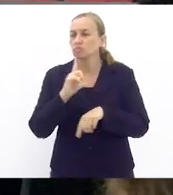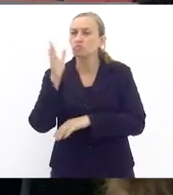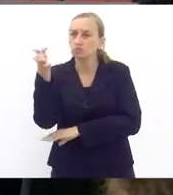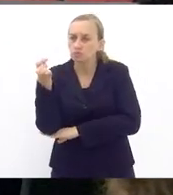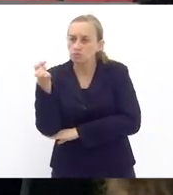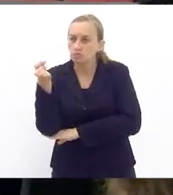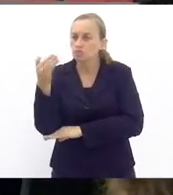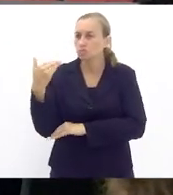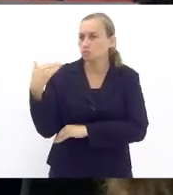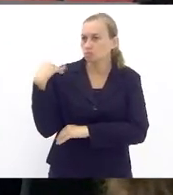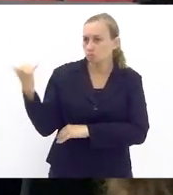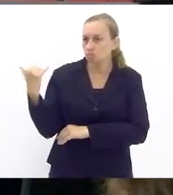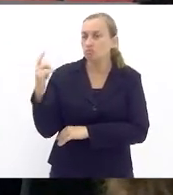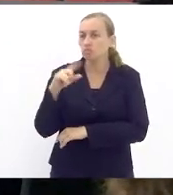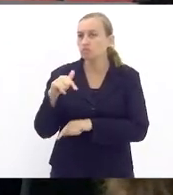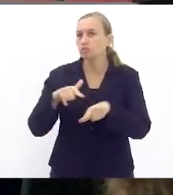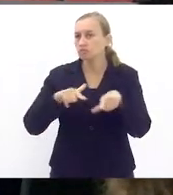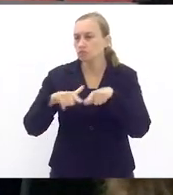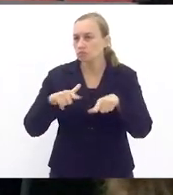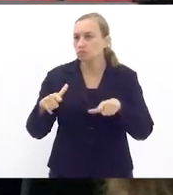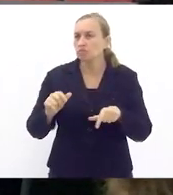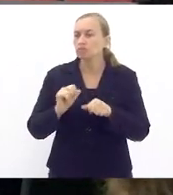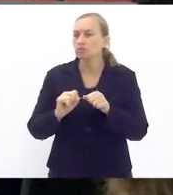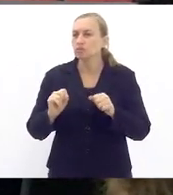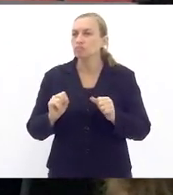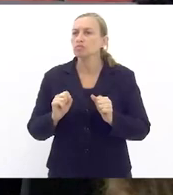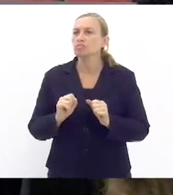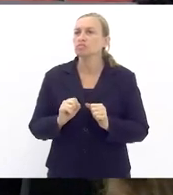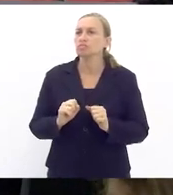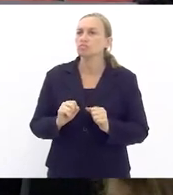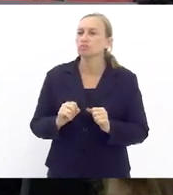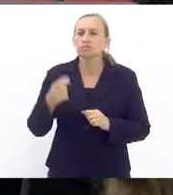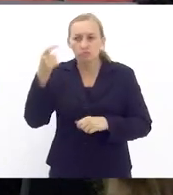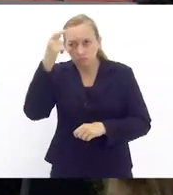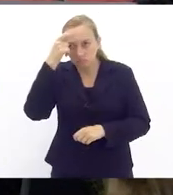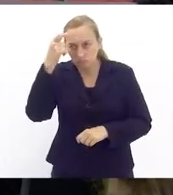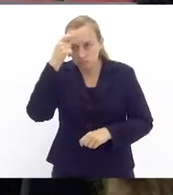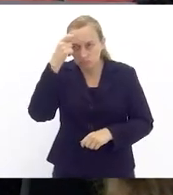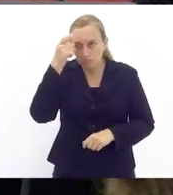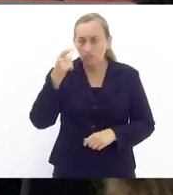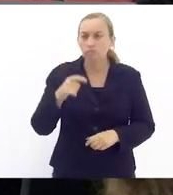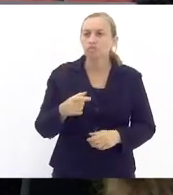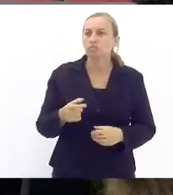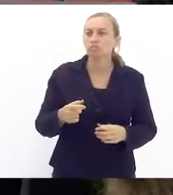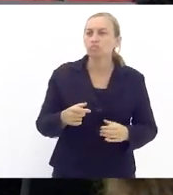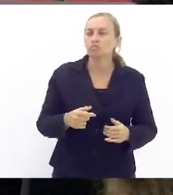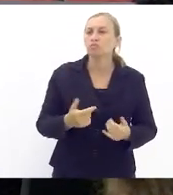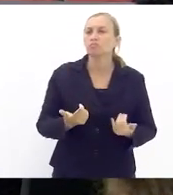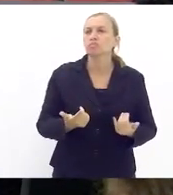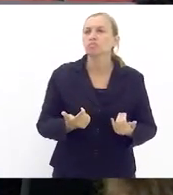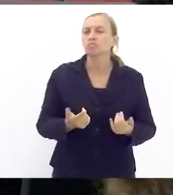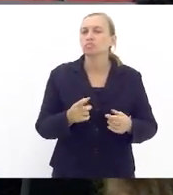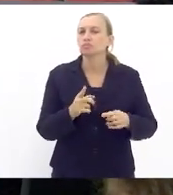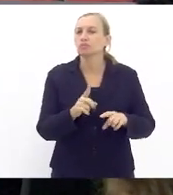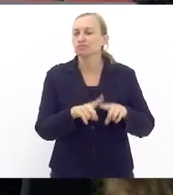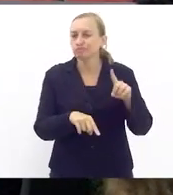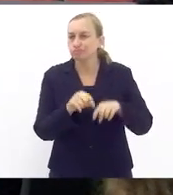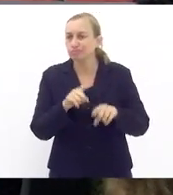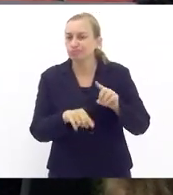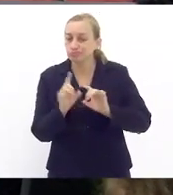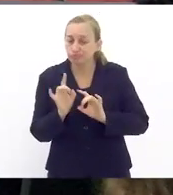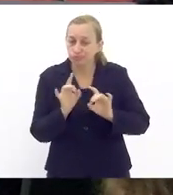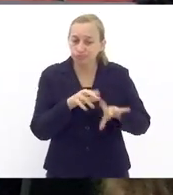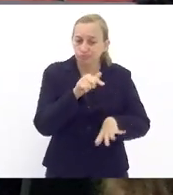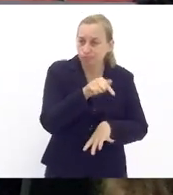do lado também é um trabalho que a gente vai ter que fazer posteriormente até de conscientização porque eles jogam alguns itens e a gente sabe disso